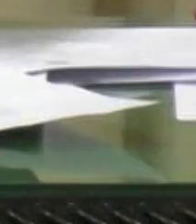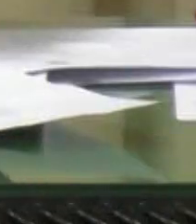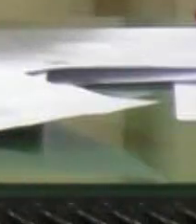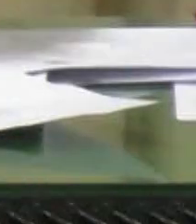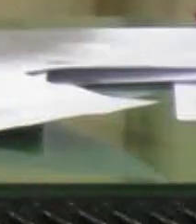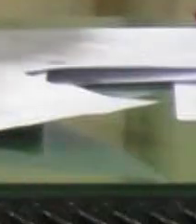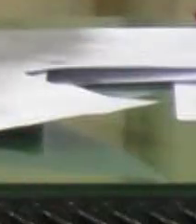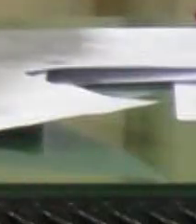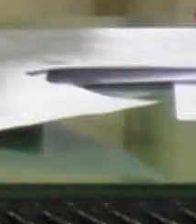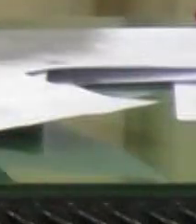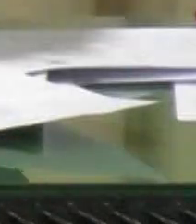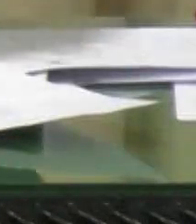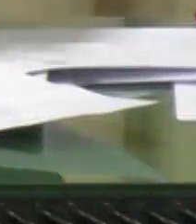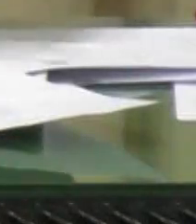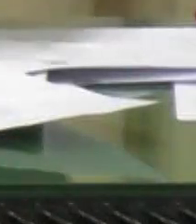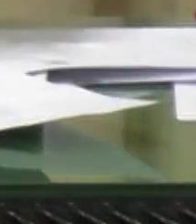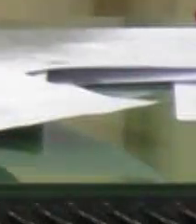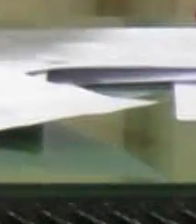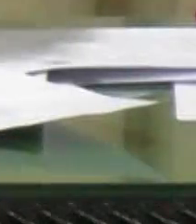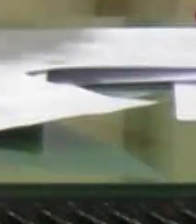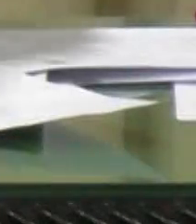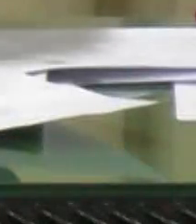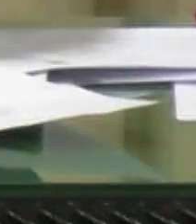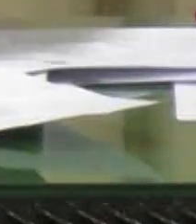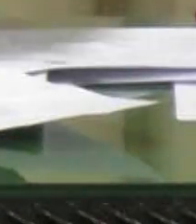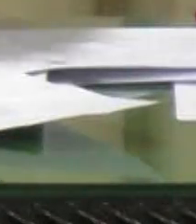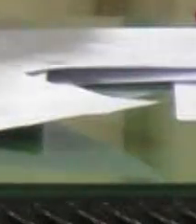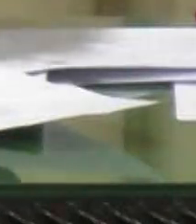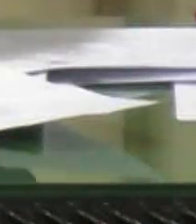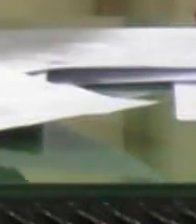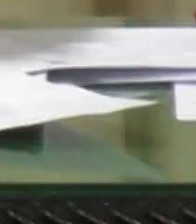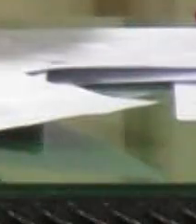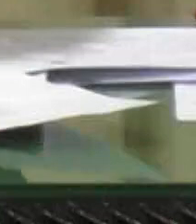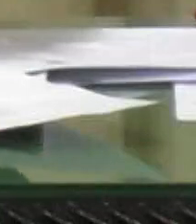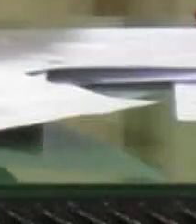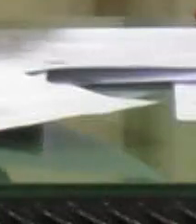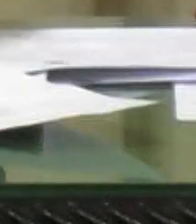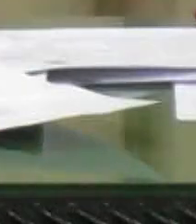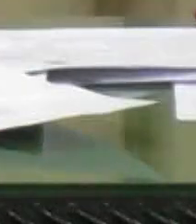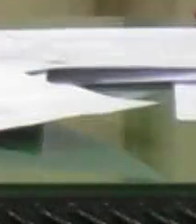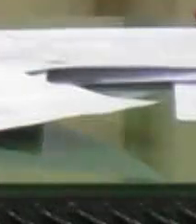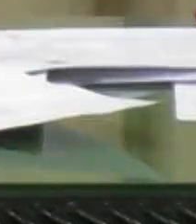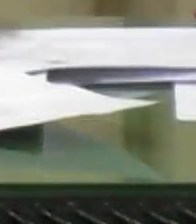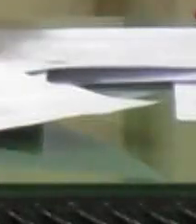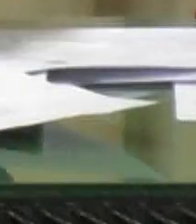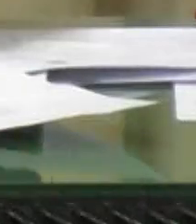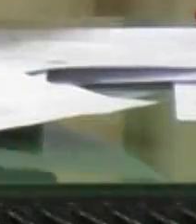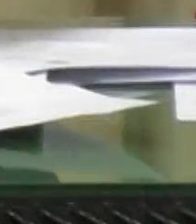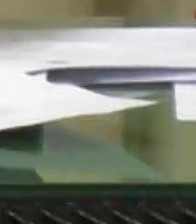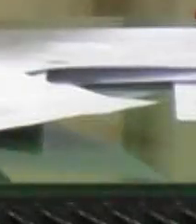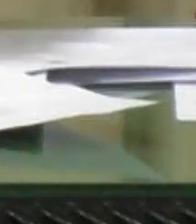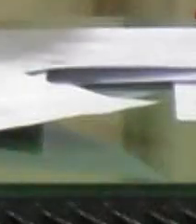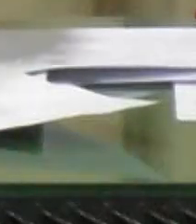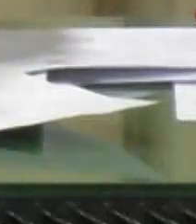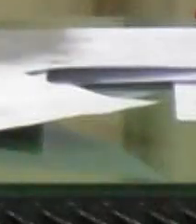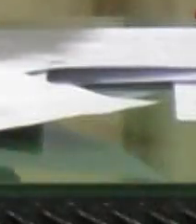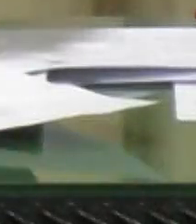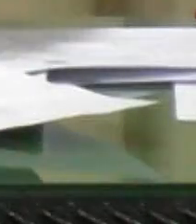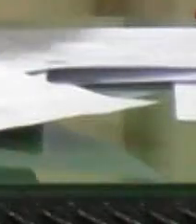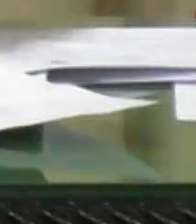ou até mesmo, muitas vezes, por alguém do povo preparado, advogados, etc., etc. Isso requer